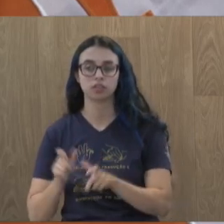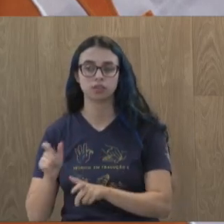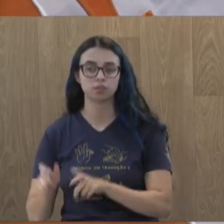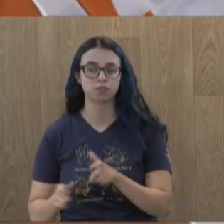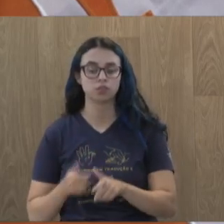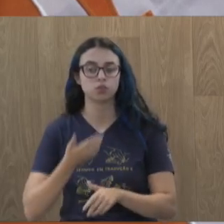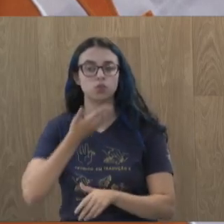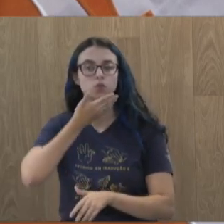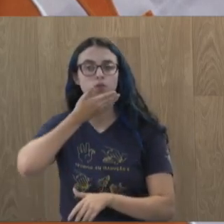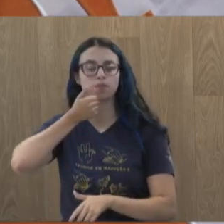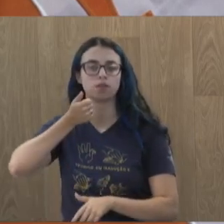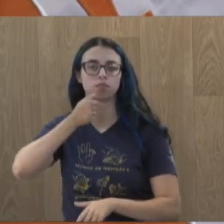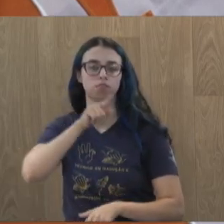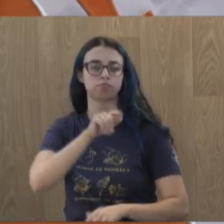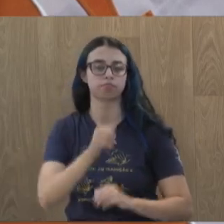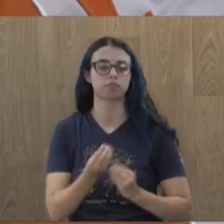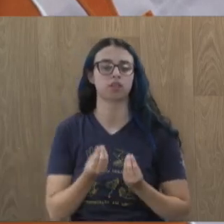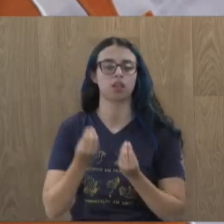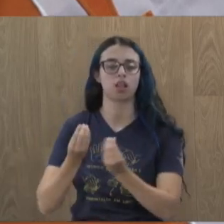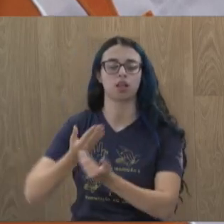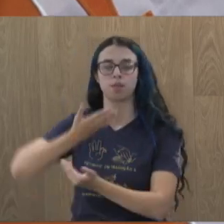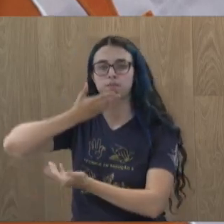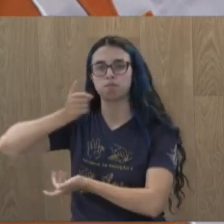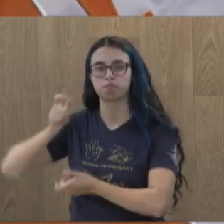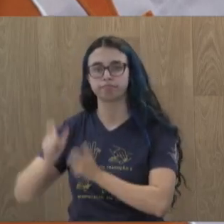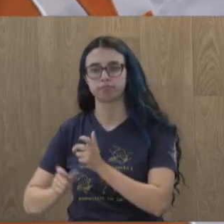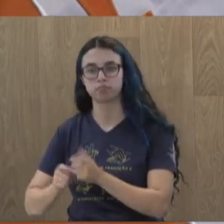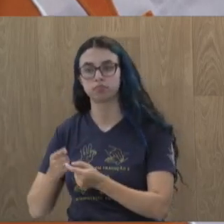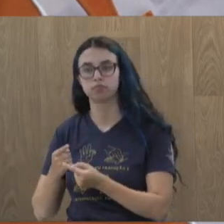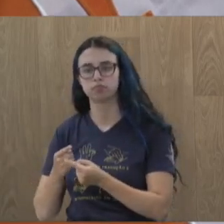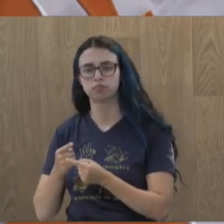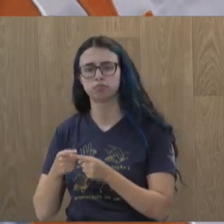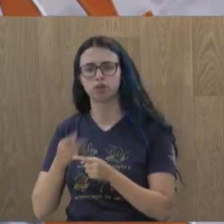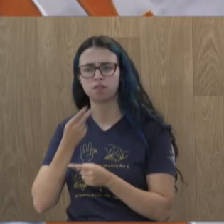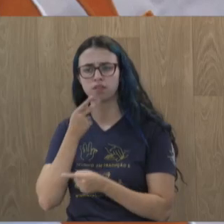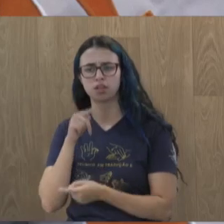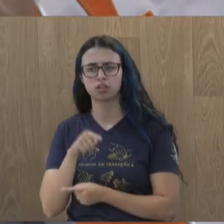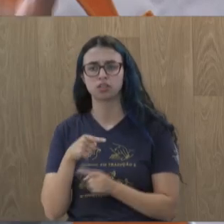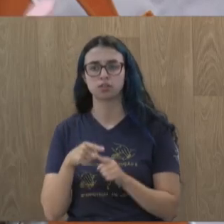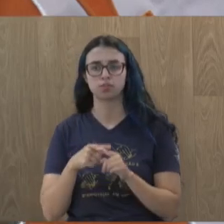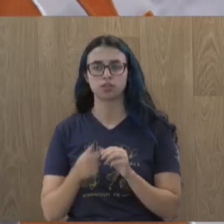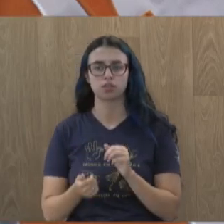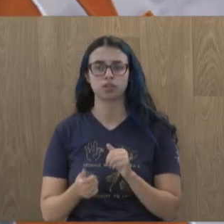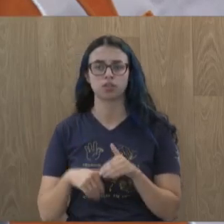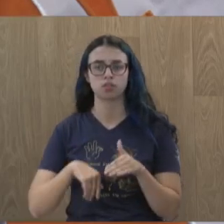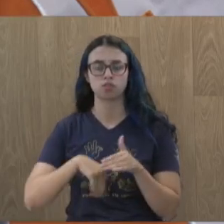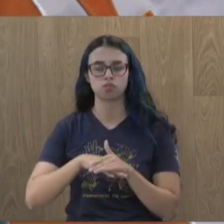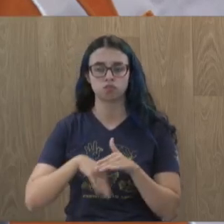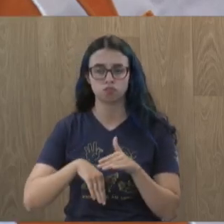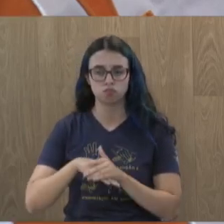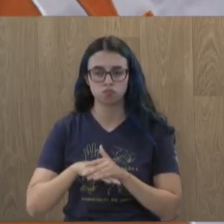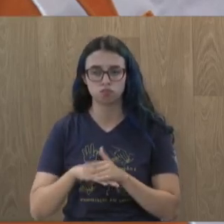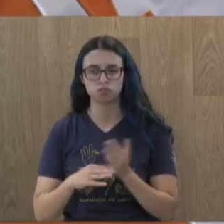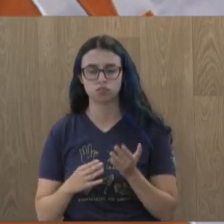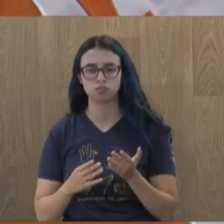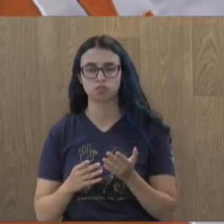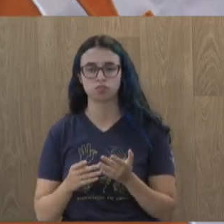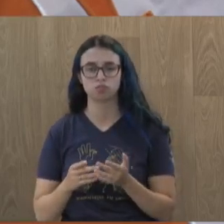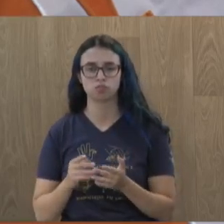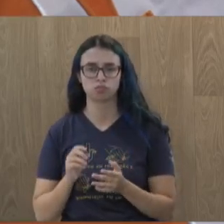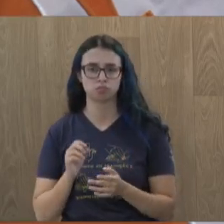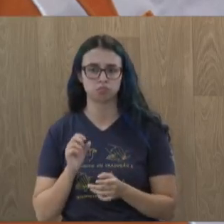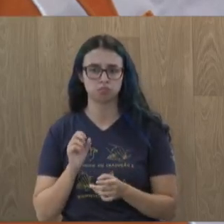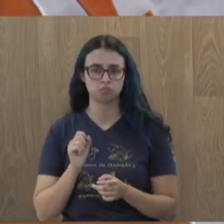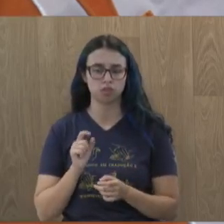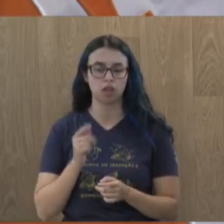pessoas melhores. Eu falo isso porque o futebol, principalmente futebol de base, para quem não sabe, eu fui